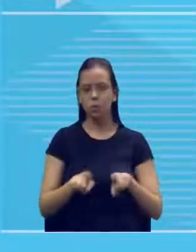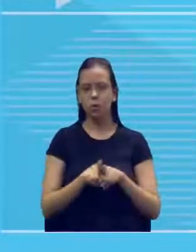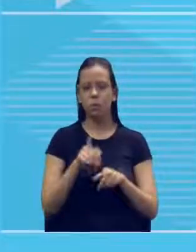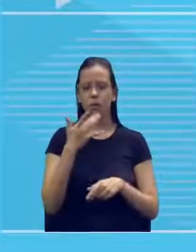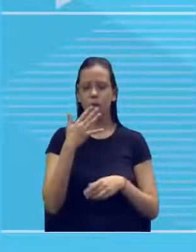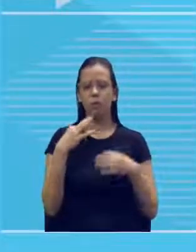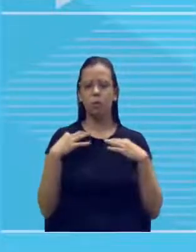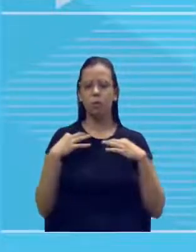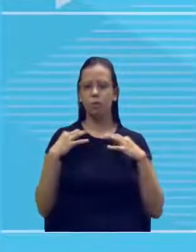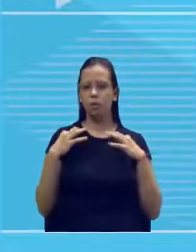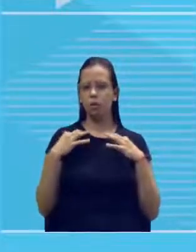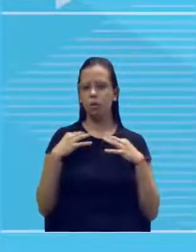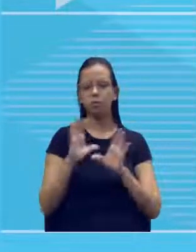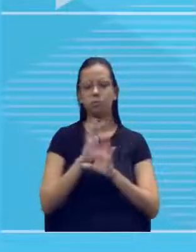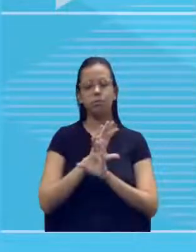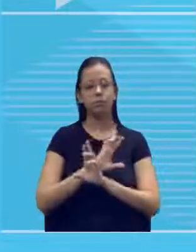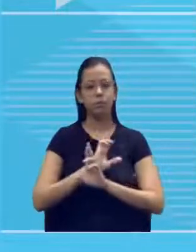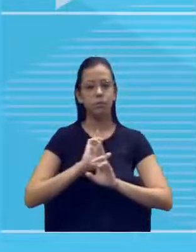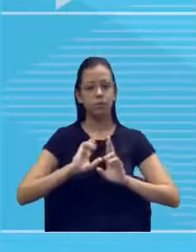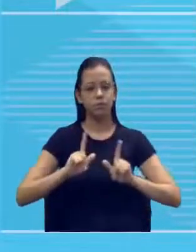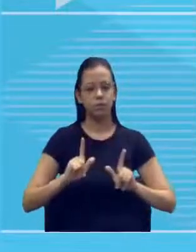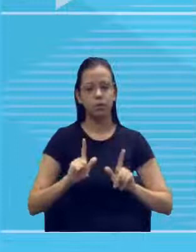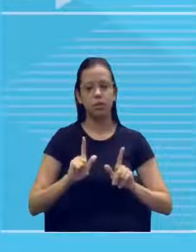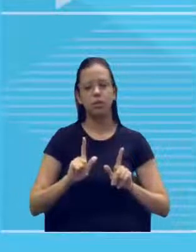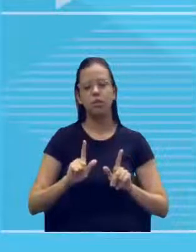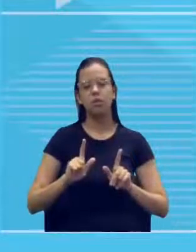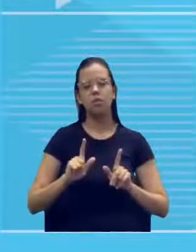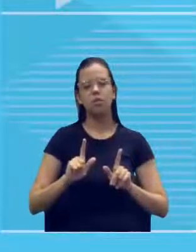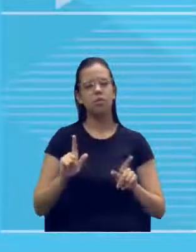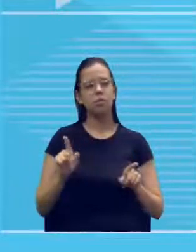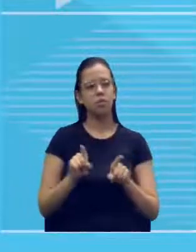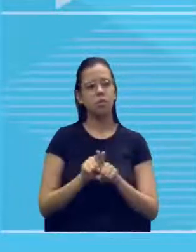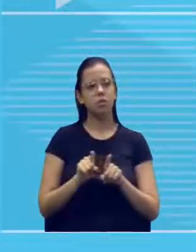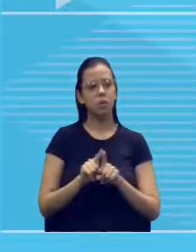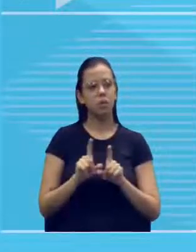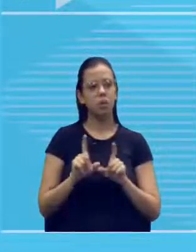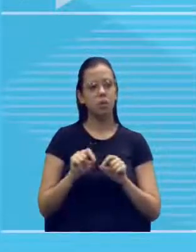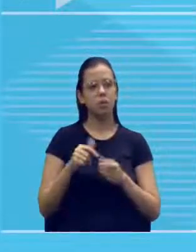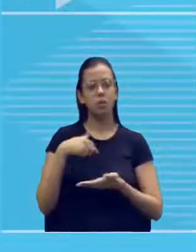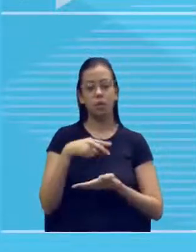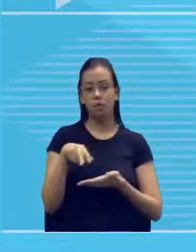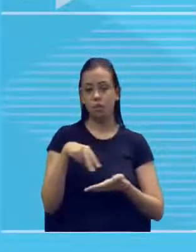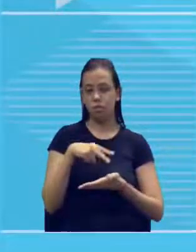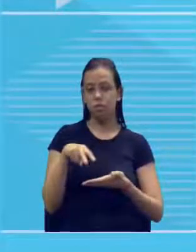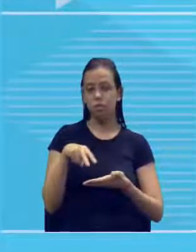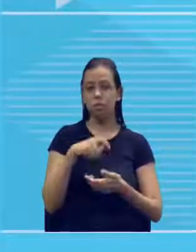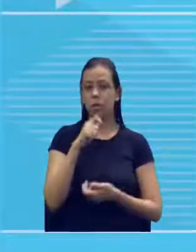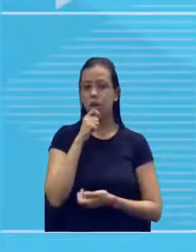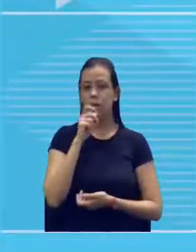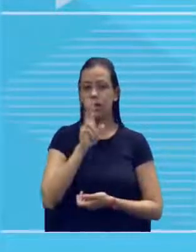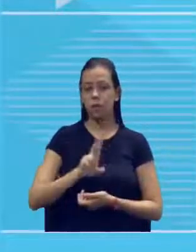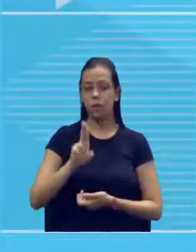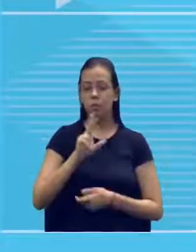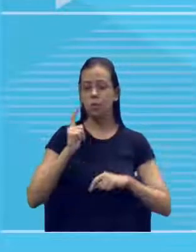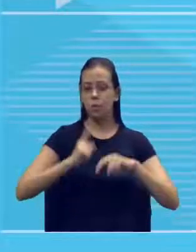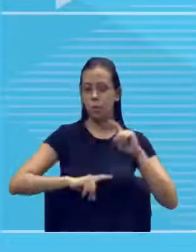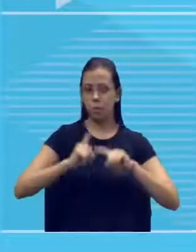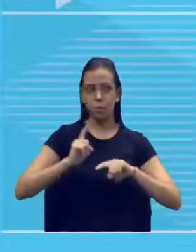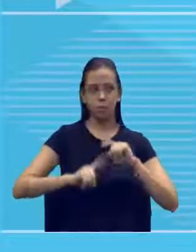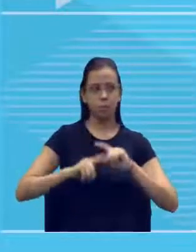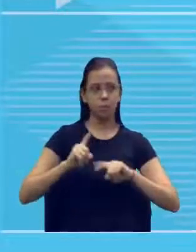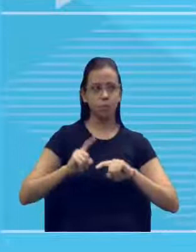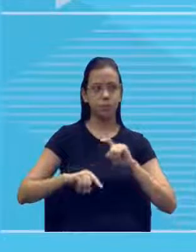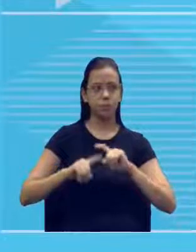roupa totalmente diferenciada, a dança do ventre, ela ainda usa aparelhos, né? Os